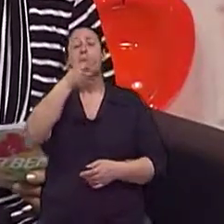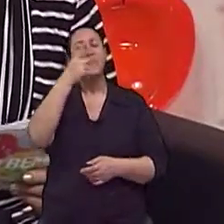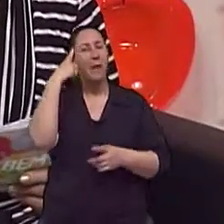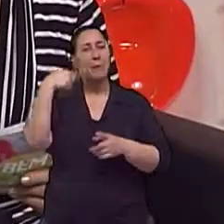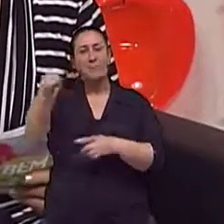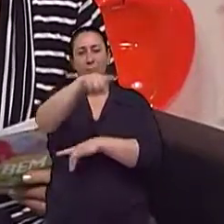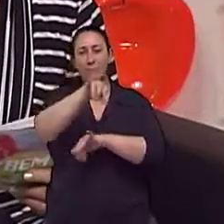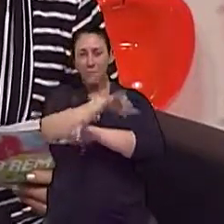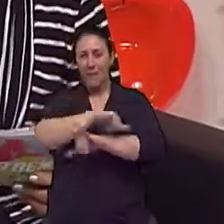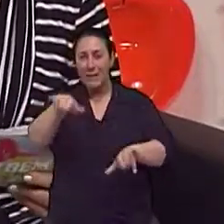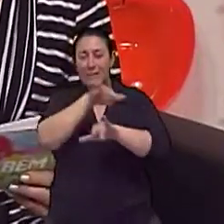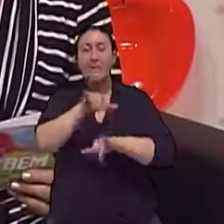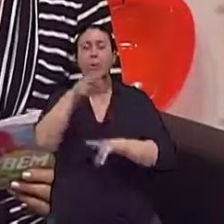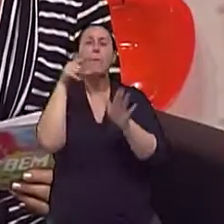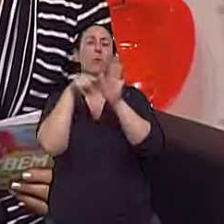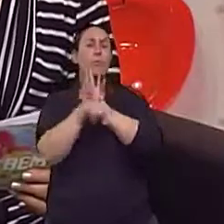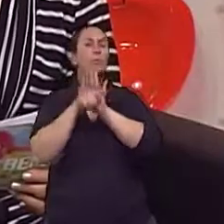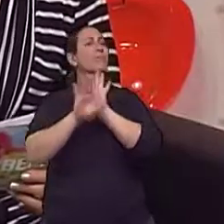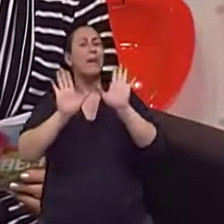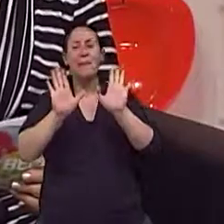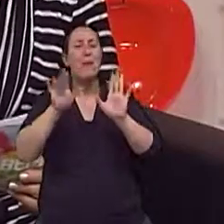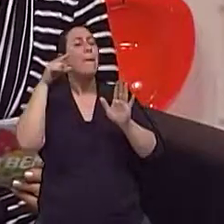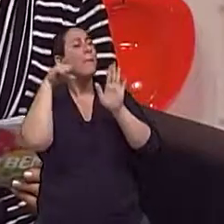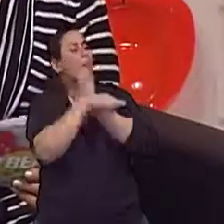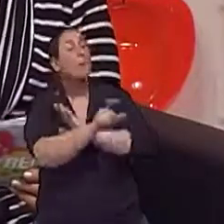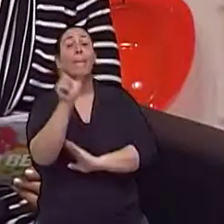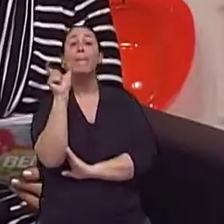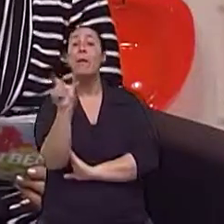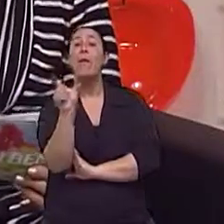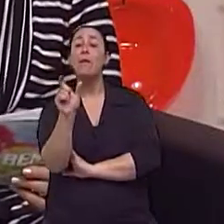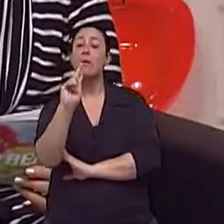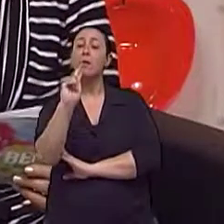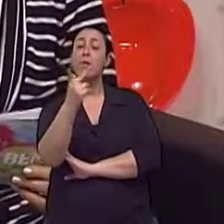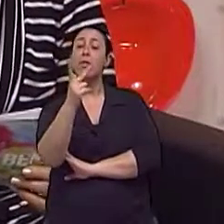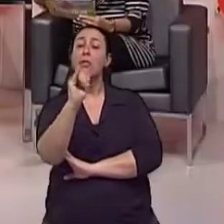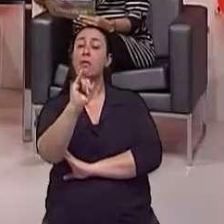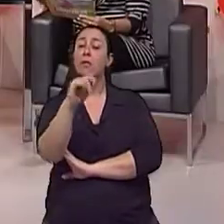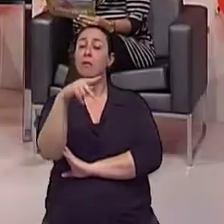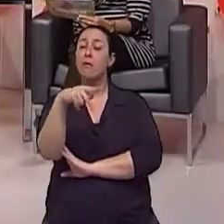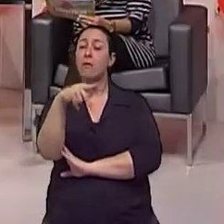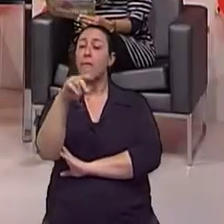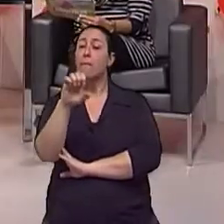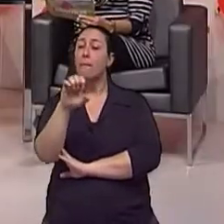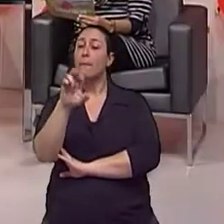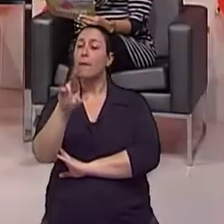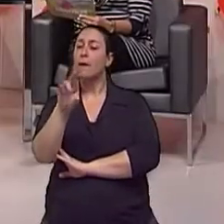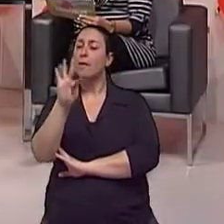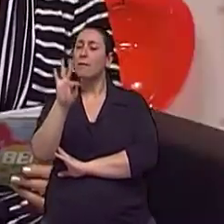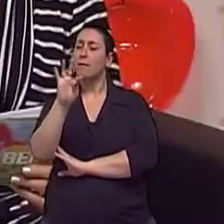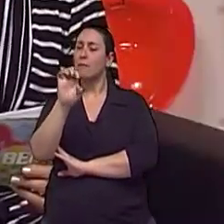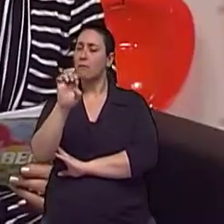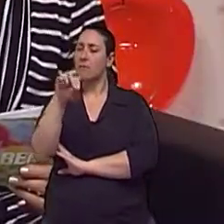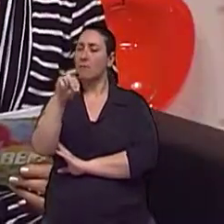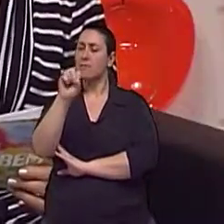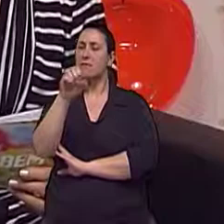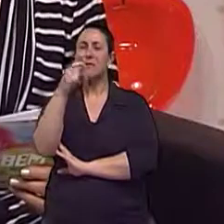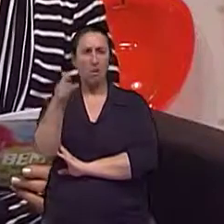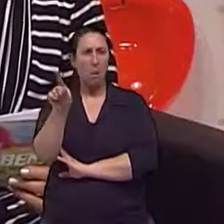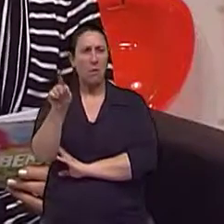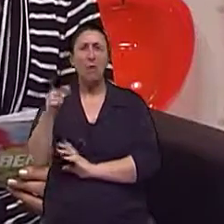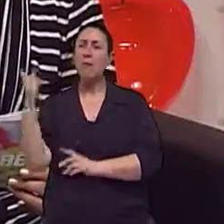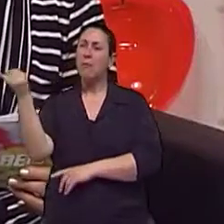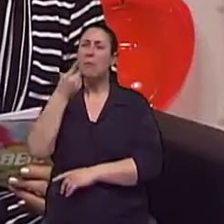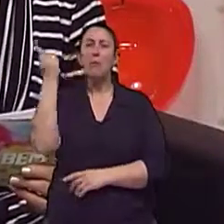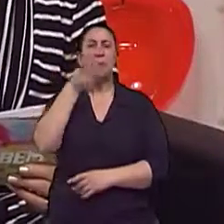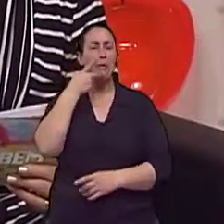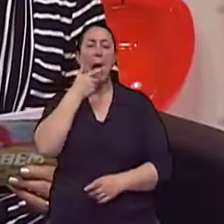vou começar pelo começo o que que é hipertensão O que que a gente chama de hipertensão tem os números que dão tem aqueles que